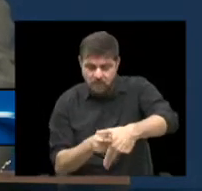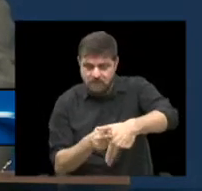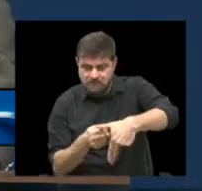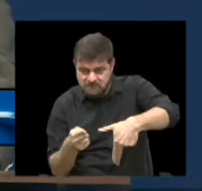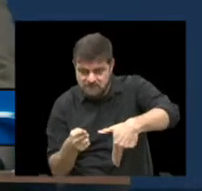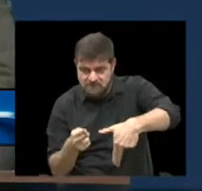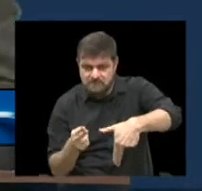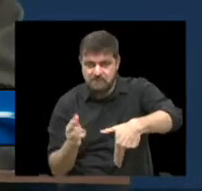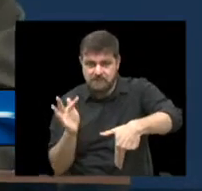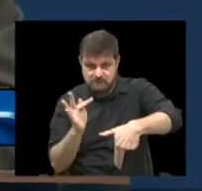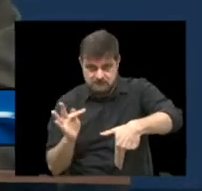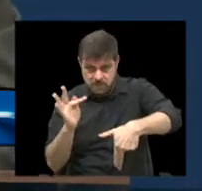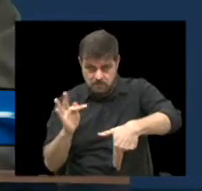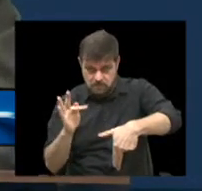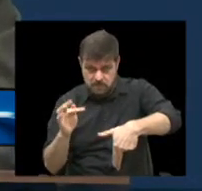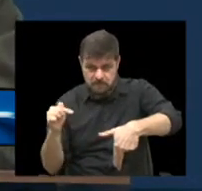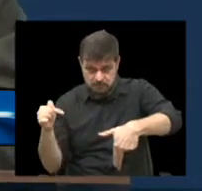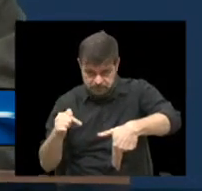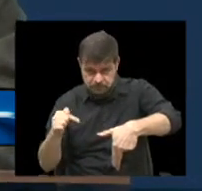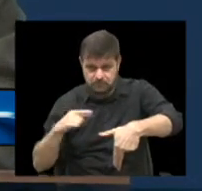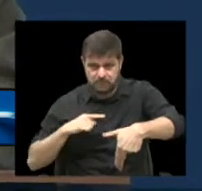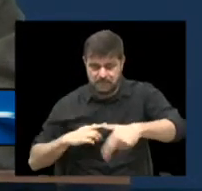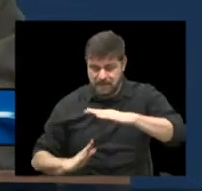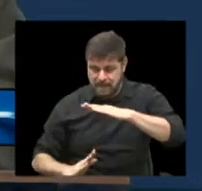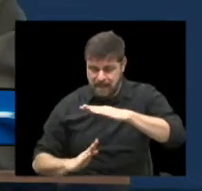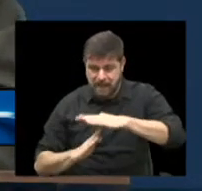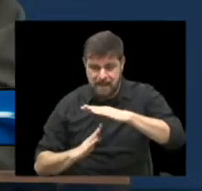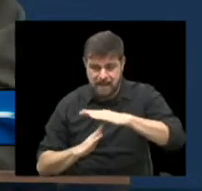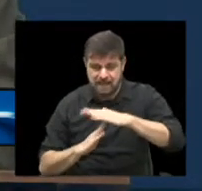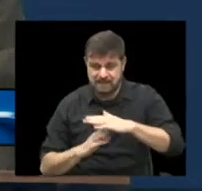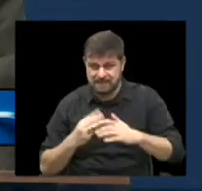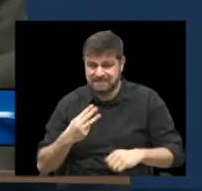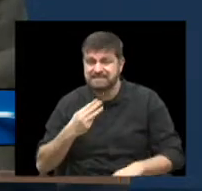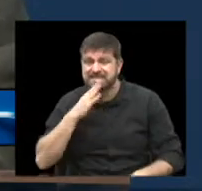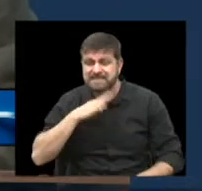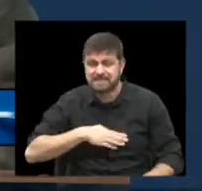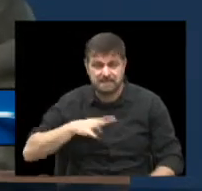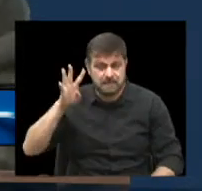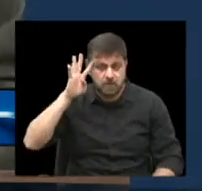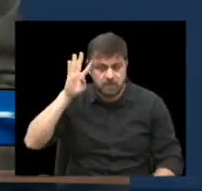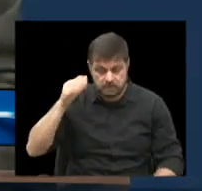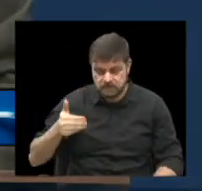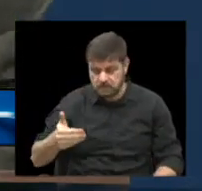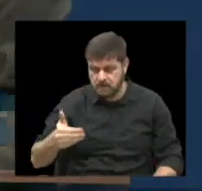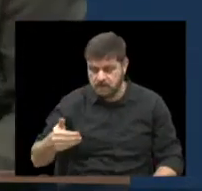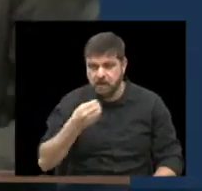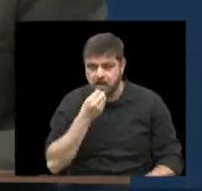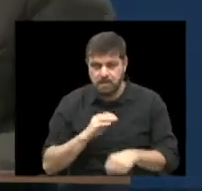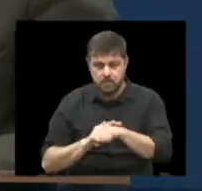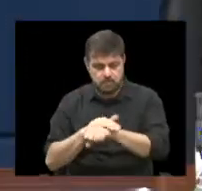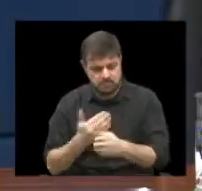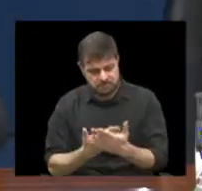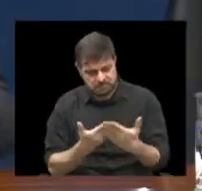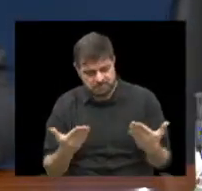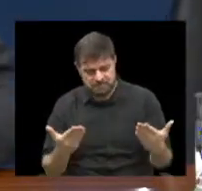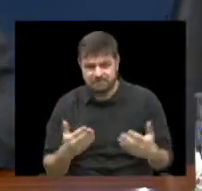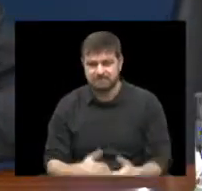podem ser feitas até quarta-feira, até às 15 horas. Muito obrigado, uma boa noite a todos, senhor presidente.